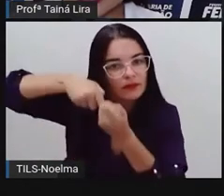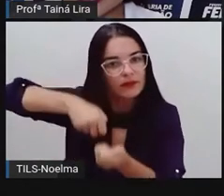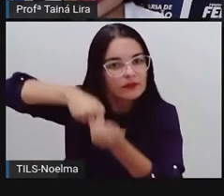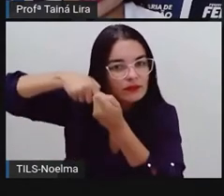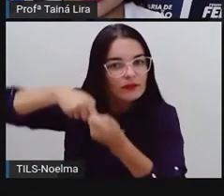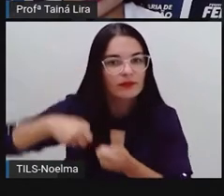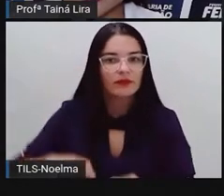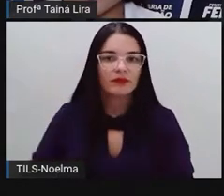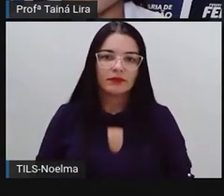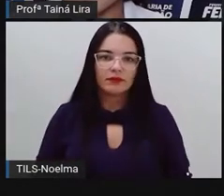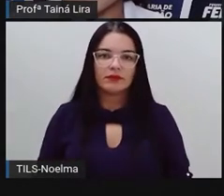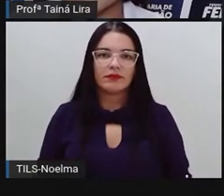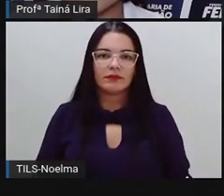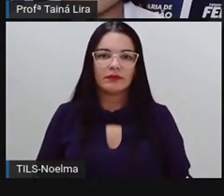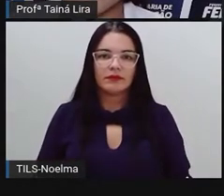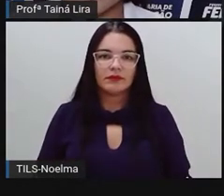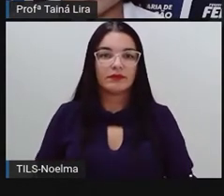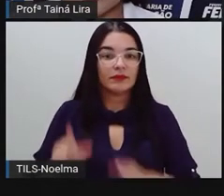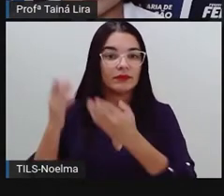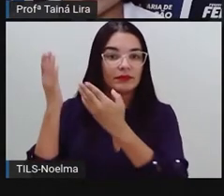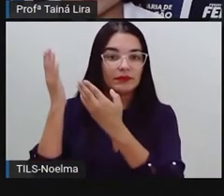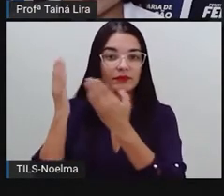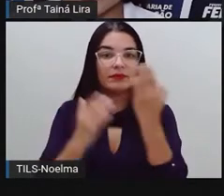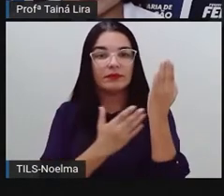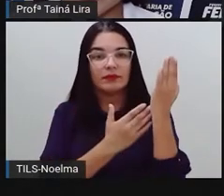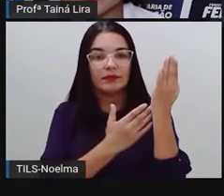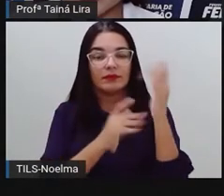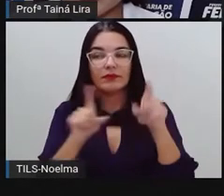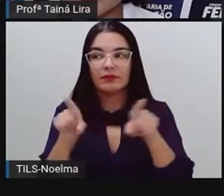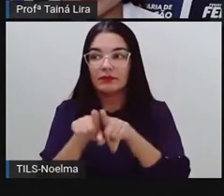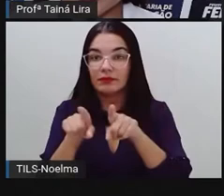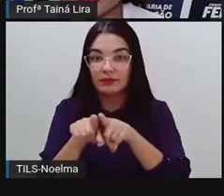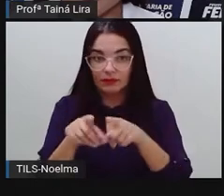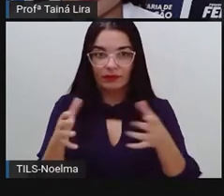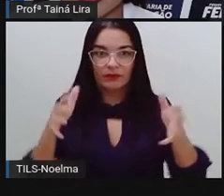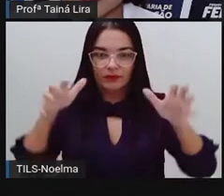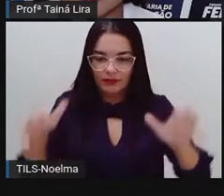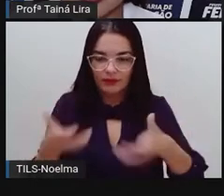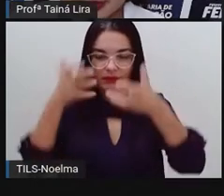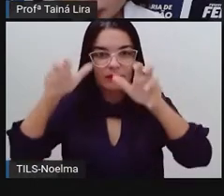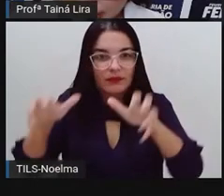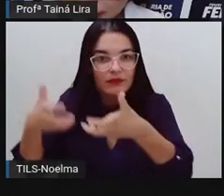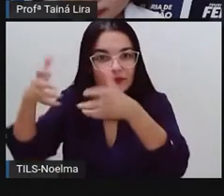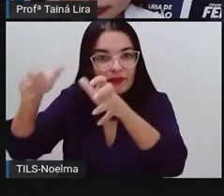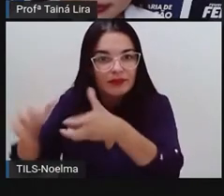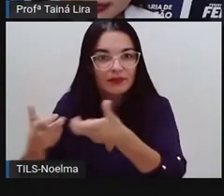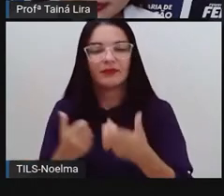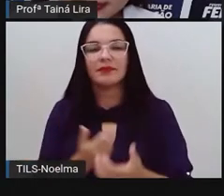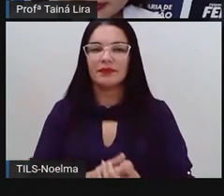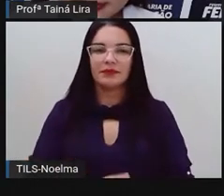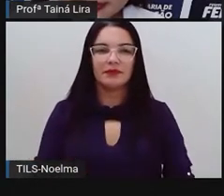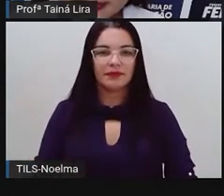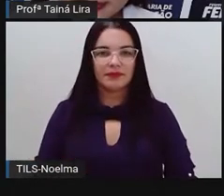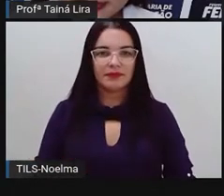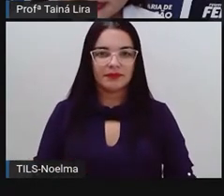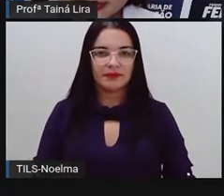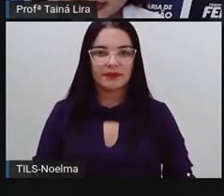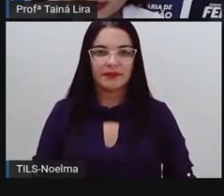e olha lá mais aqui a pecuária está cuidando da plantação de alface né